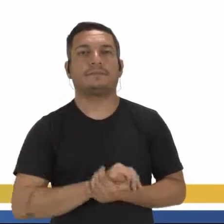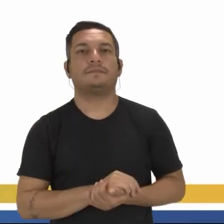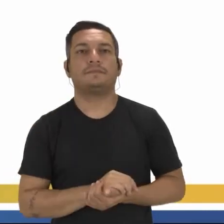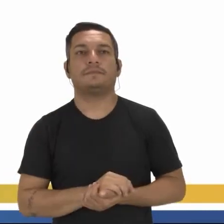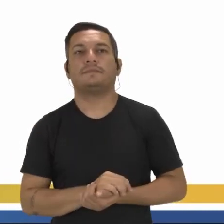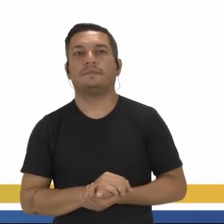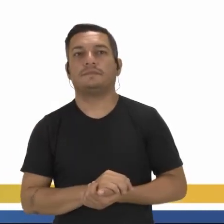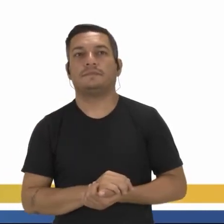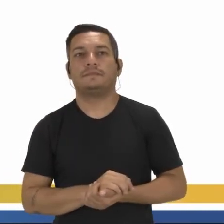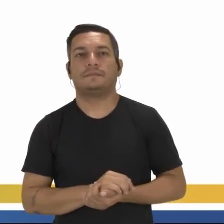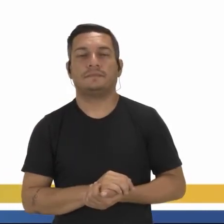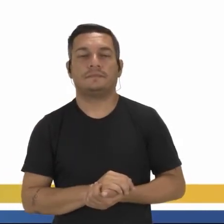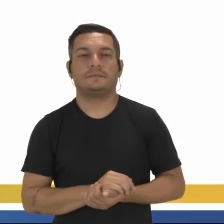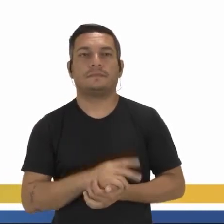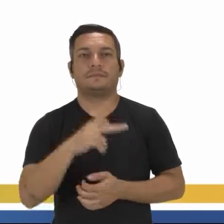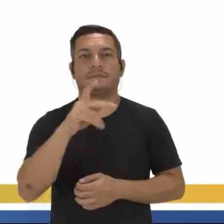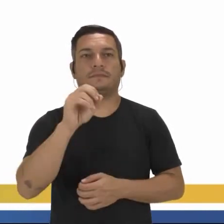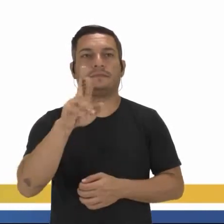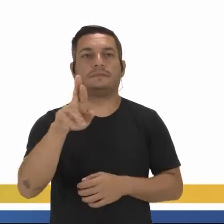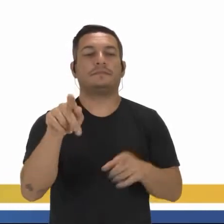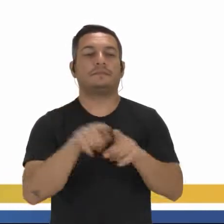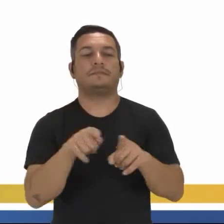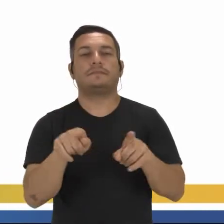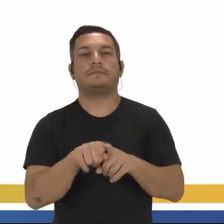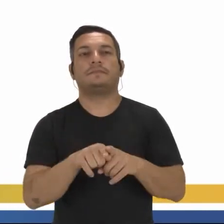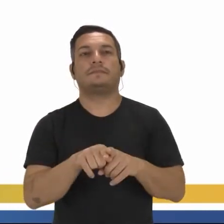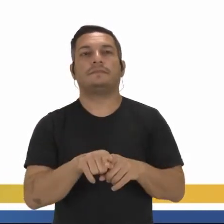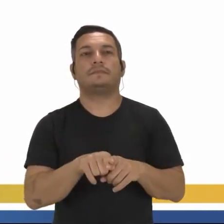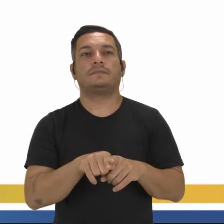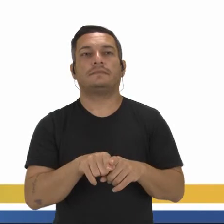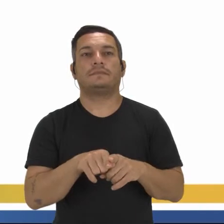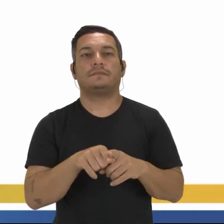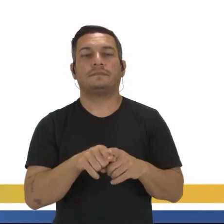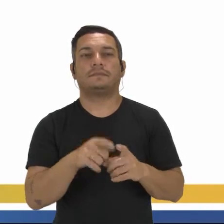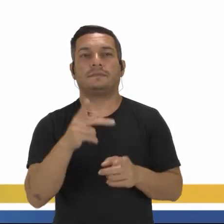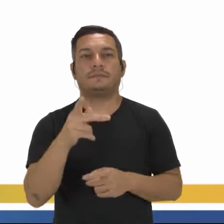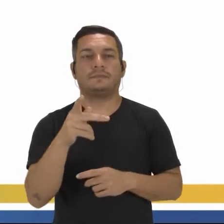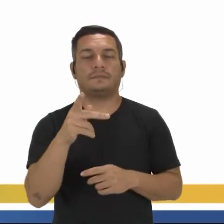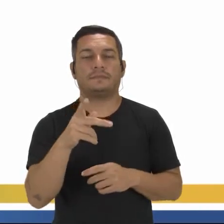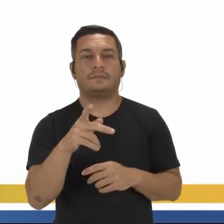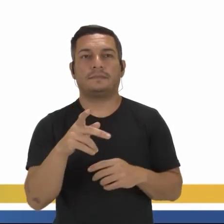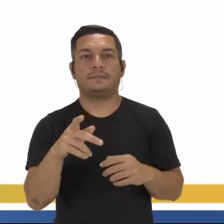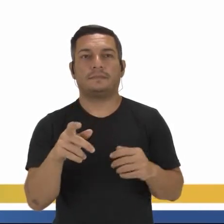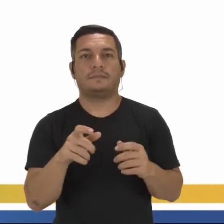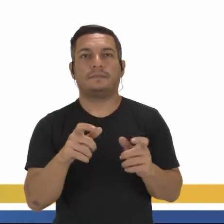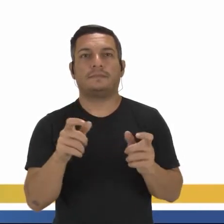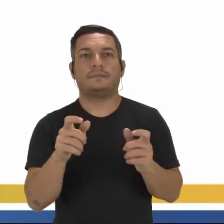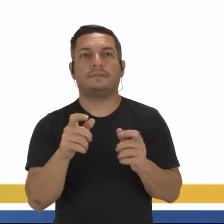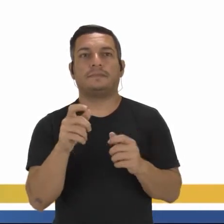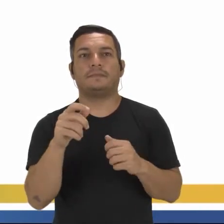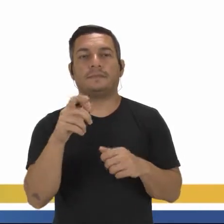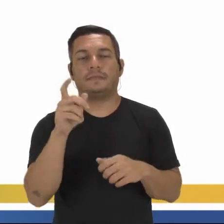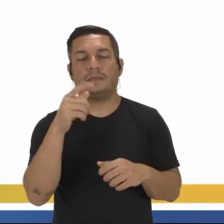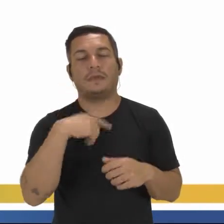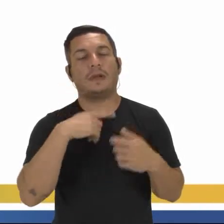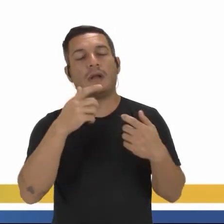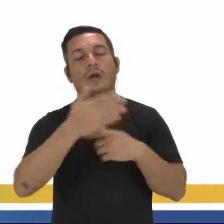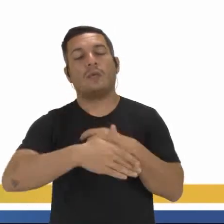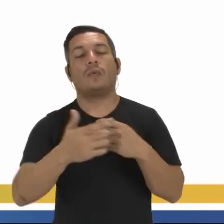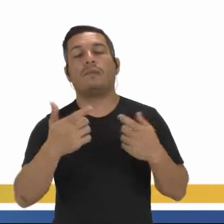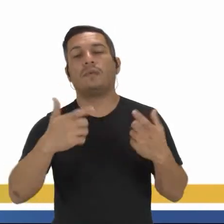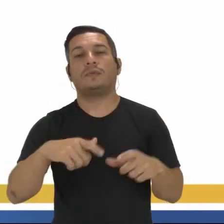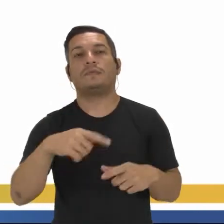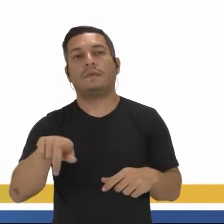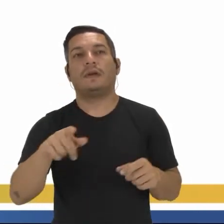acento. Por também. Nós temos o por preposição, né? Por onde você vai, a rua por onde